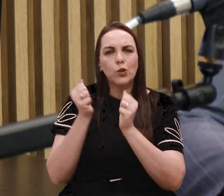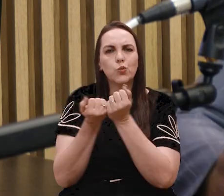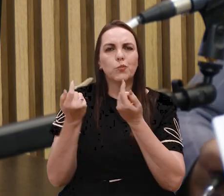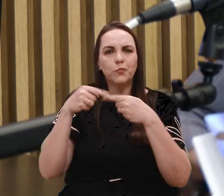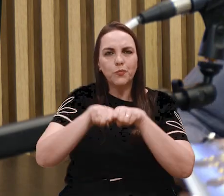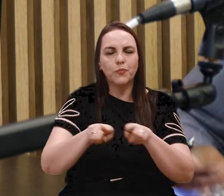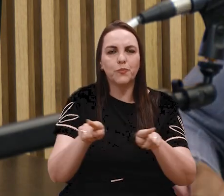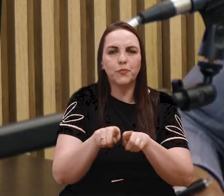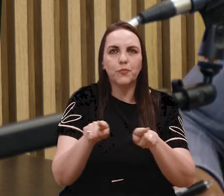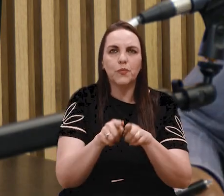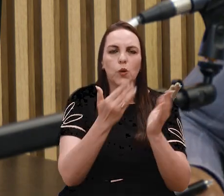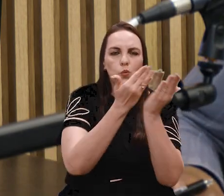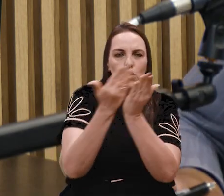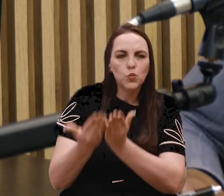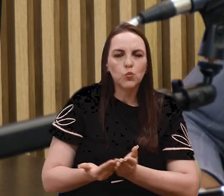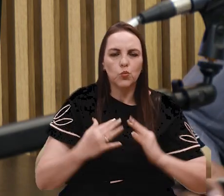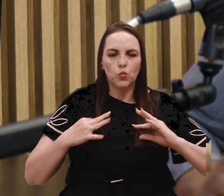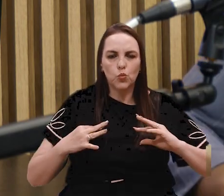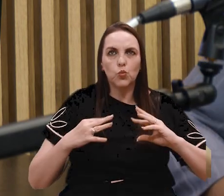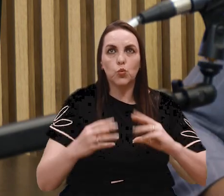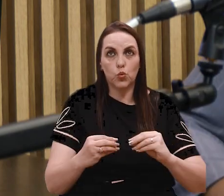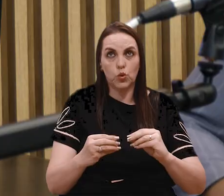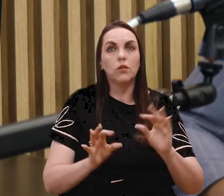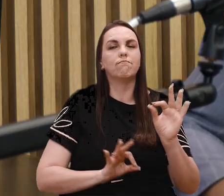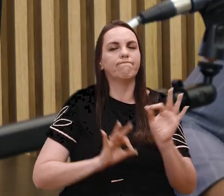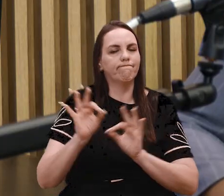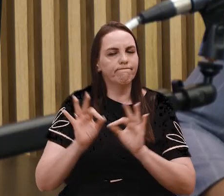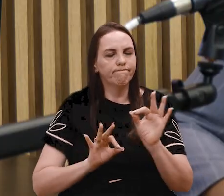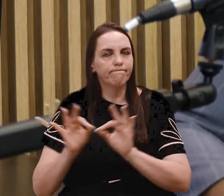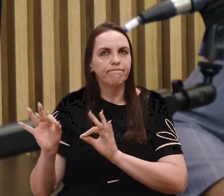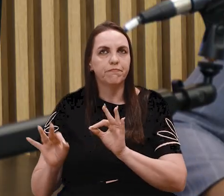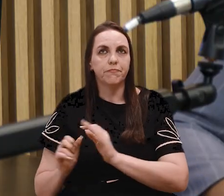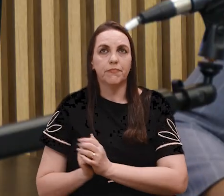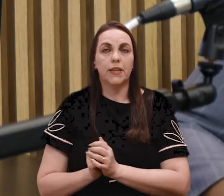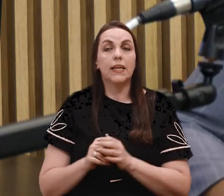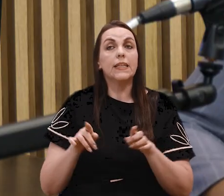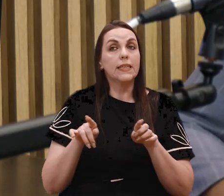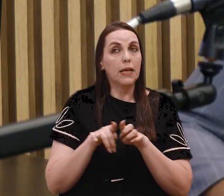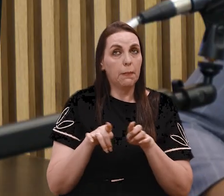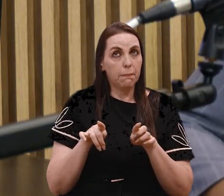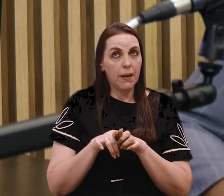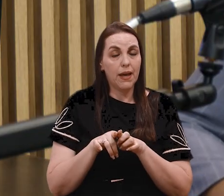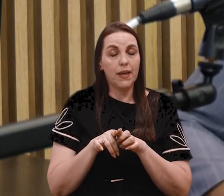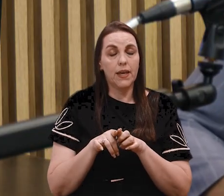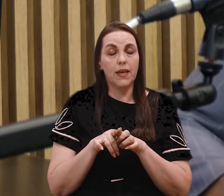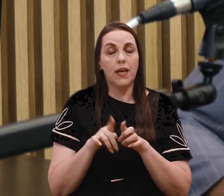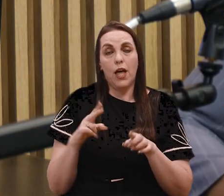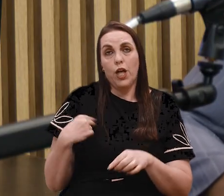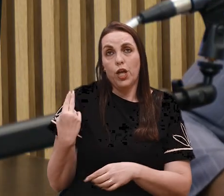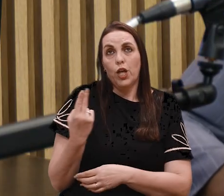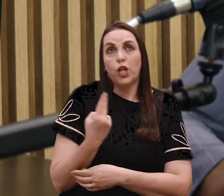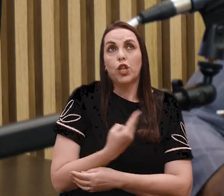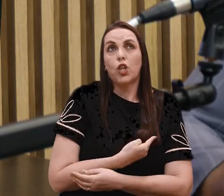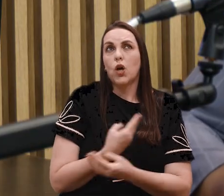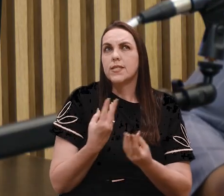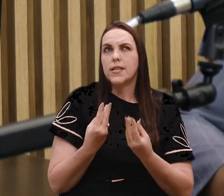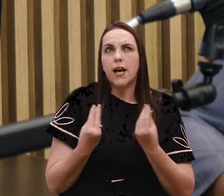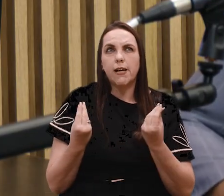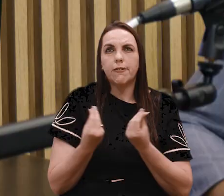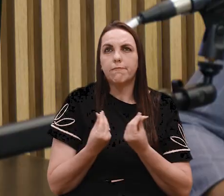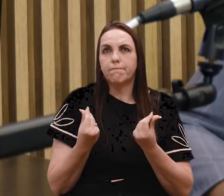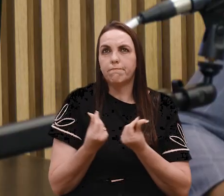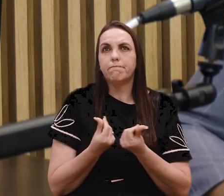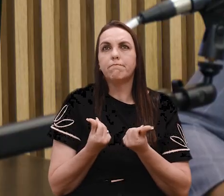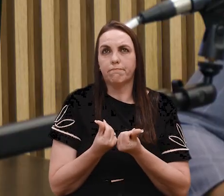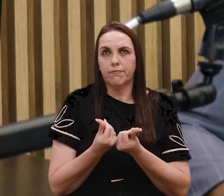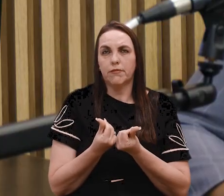aí sim, né, colocando, e acho que vai ser explorado também aqui, a nossa espinha dorsal,